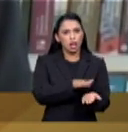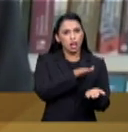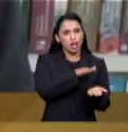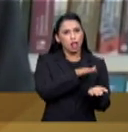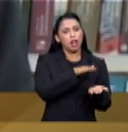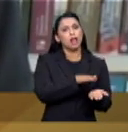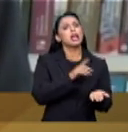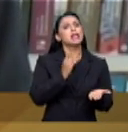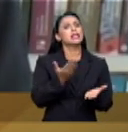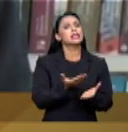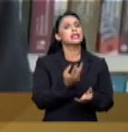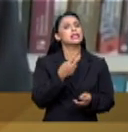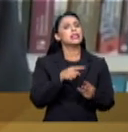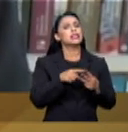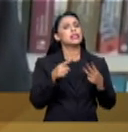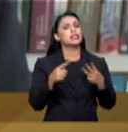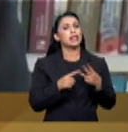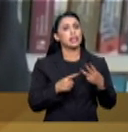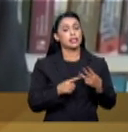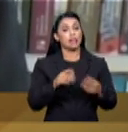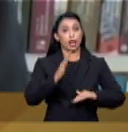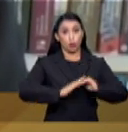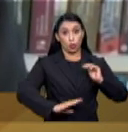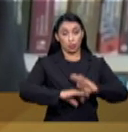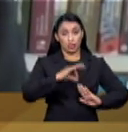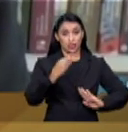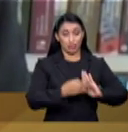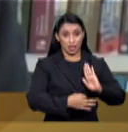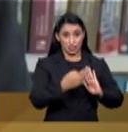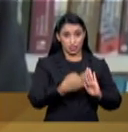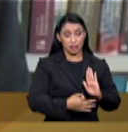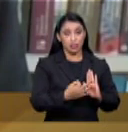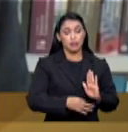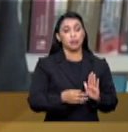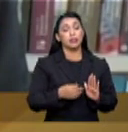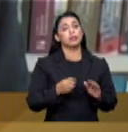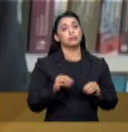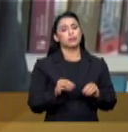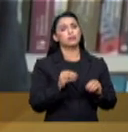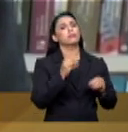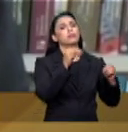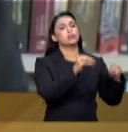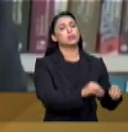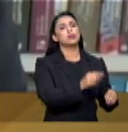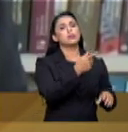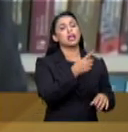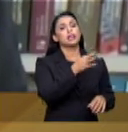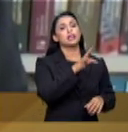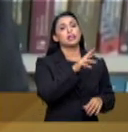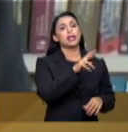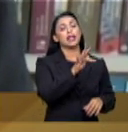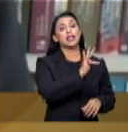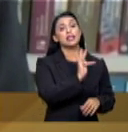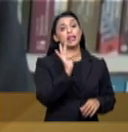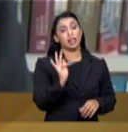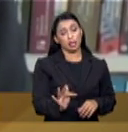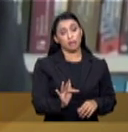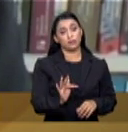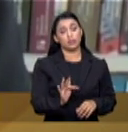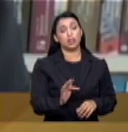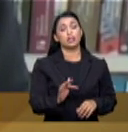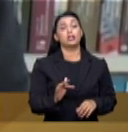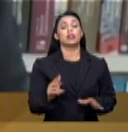entende que deve prevalecer a competência do Tribunal Regional Federal para processar e julgar as ações rescisórias ajuizadas pela